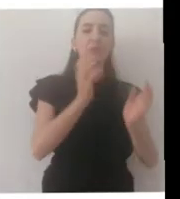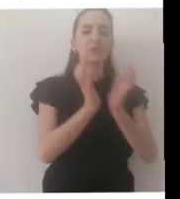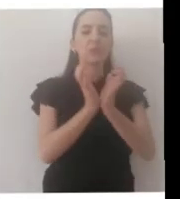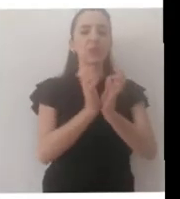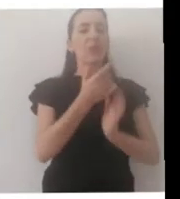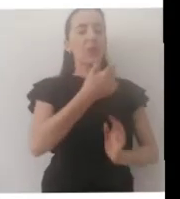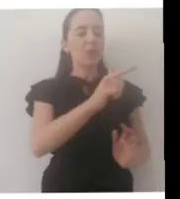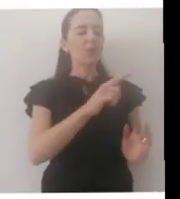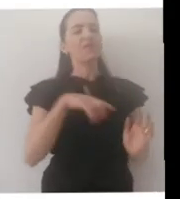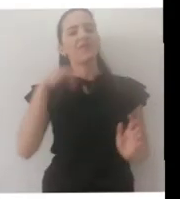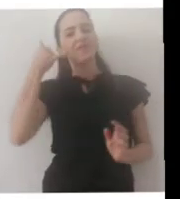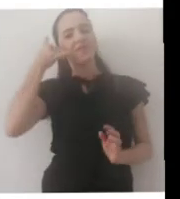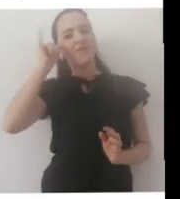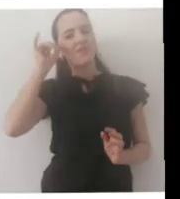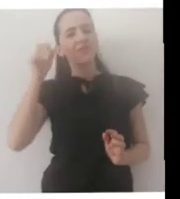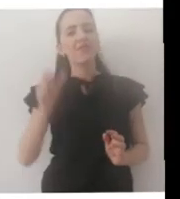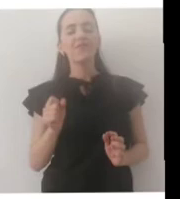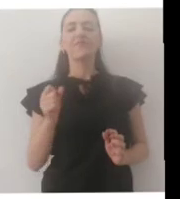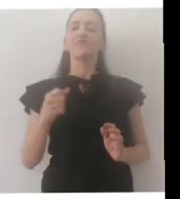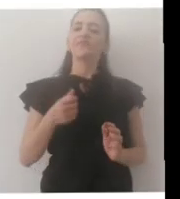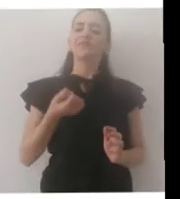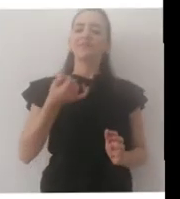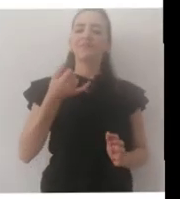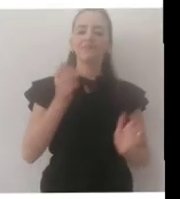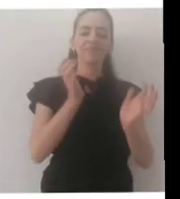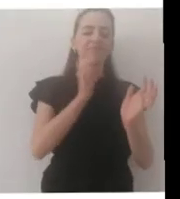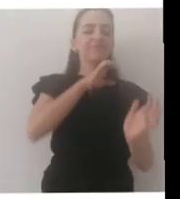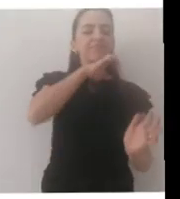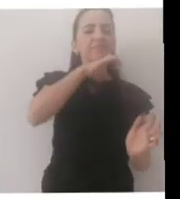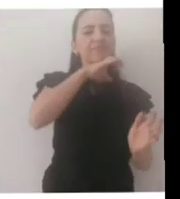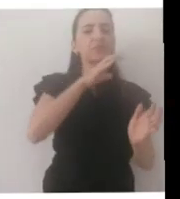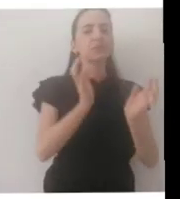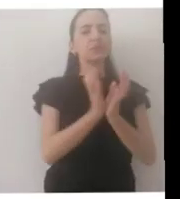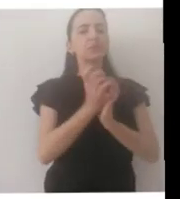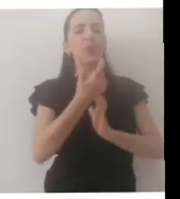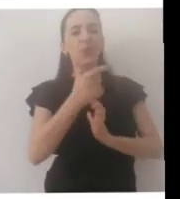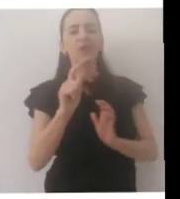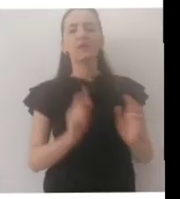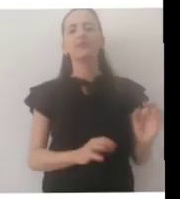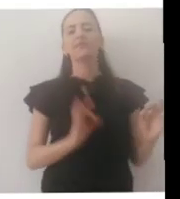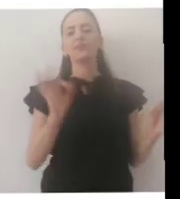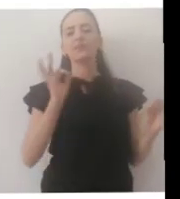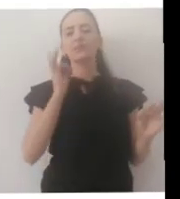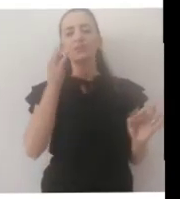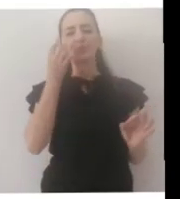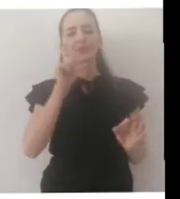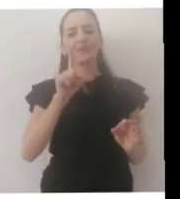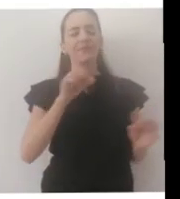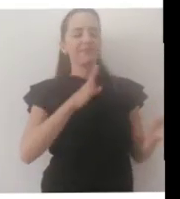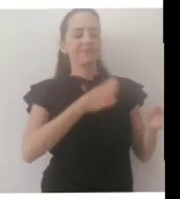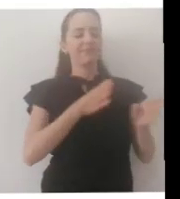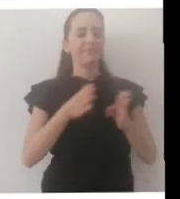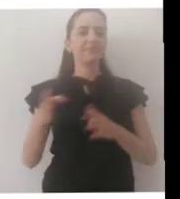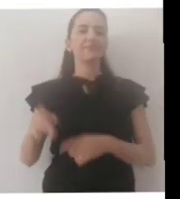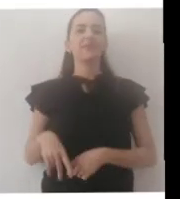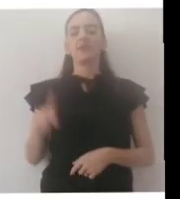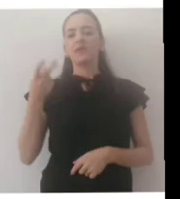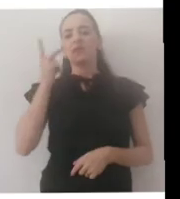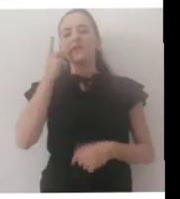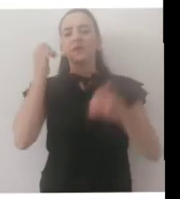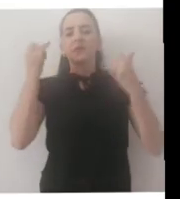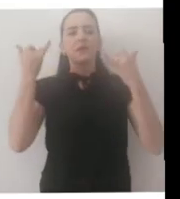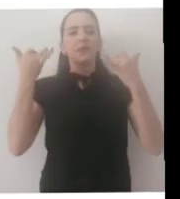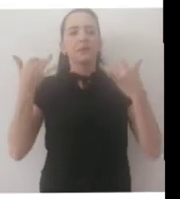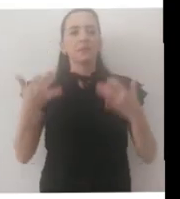que cobra é animal de tal tipo, que vaca é animal de tal tipo e tal. Então, vamos